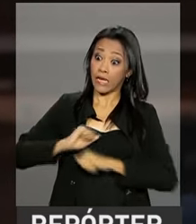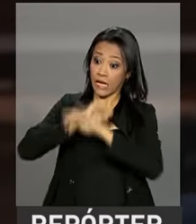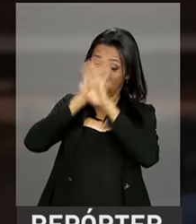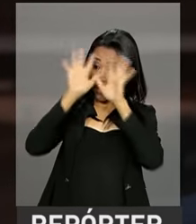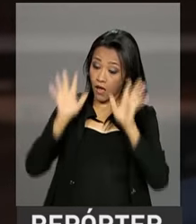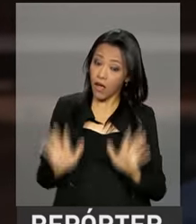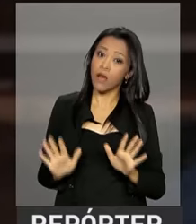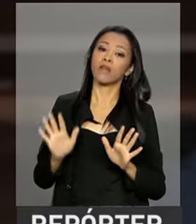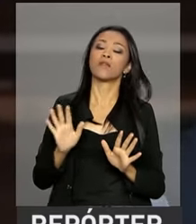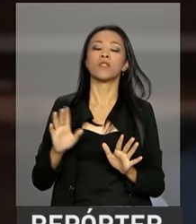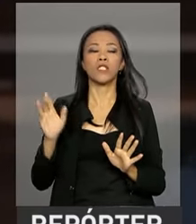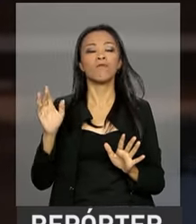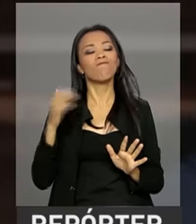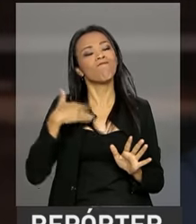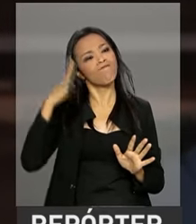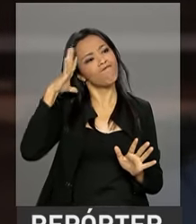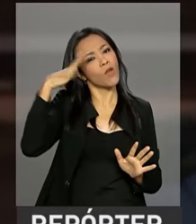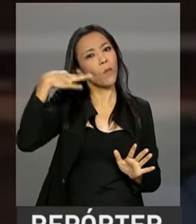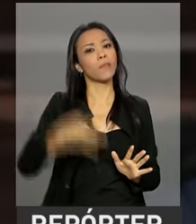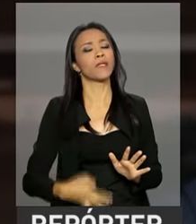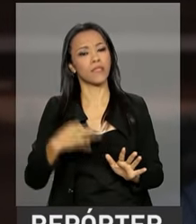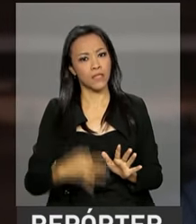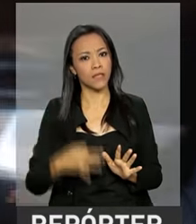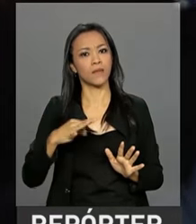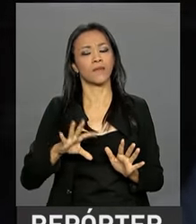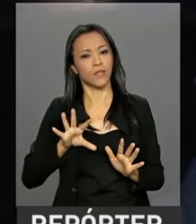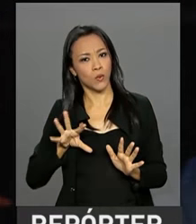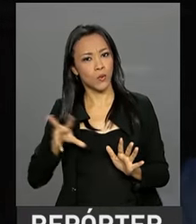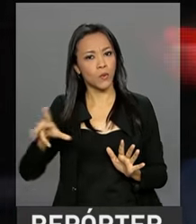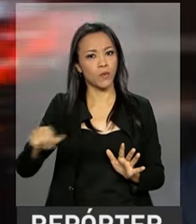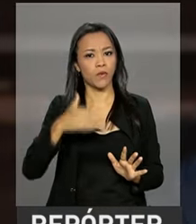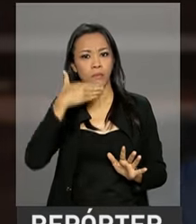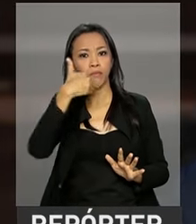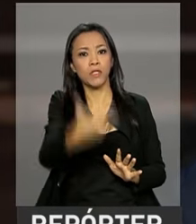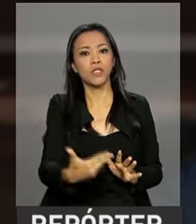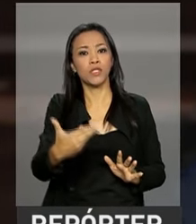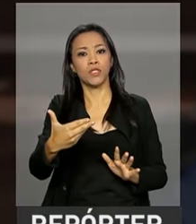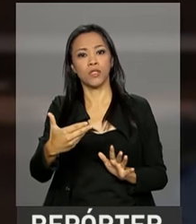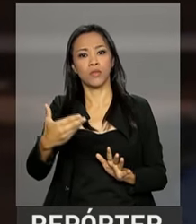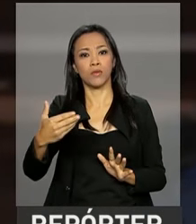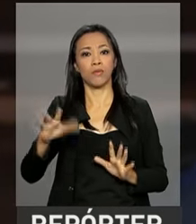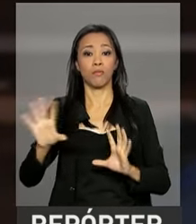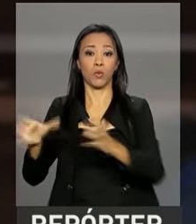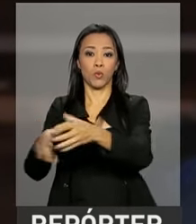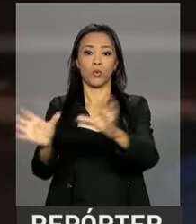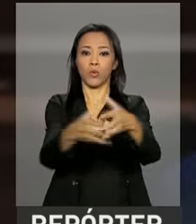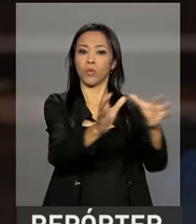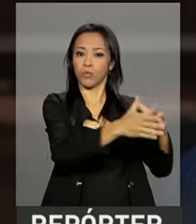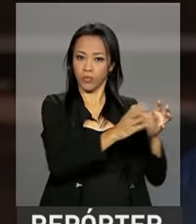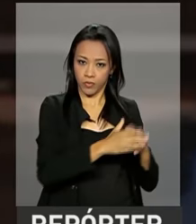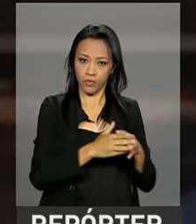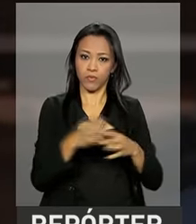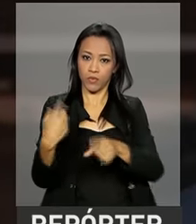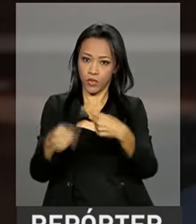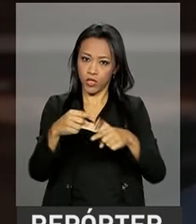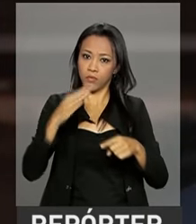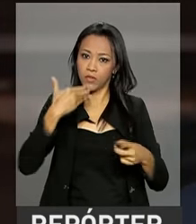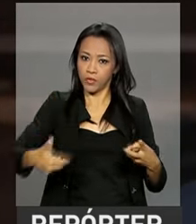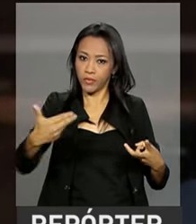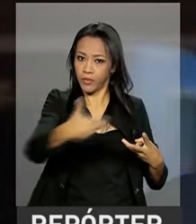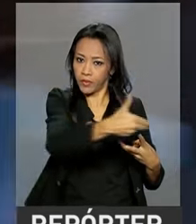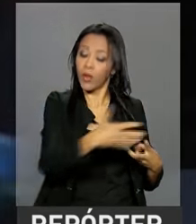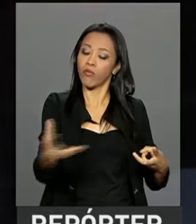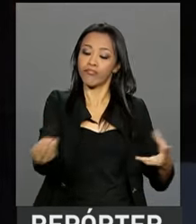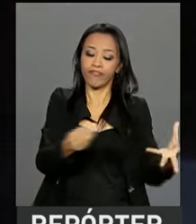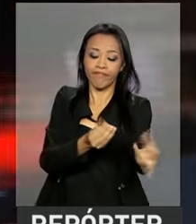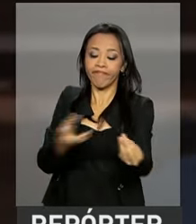de absorver tudo aquilo que foi reivindicado pela barraca pelas bancadas com quem eu conversei em seguida